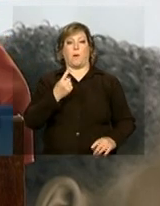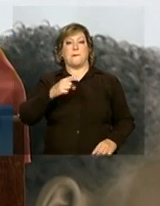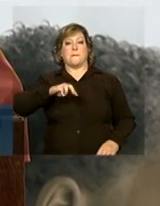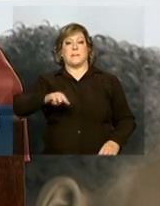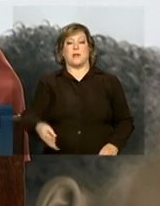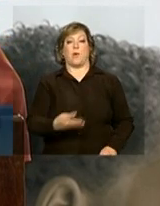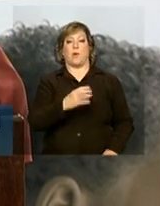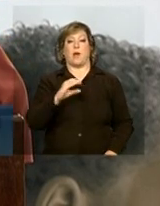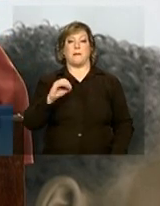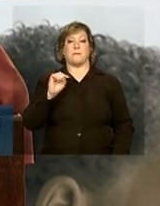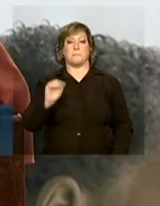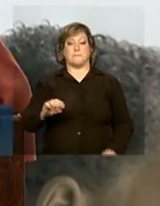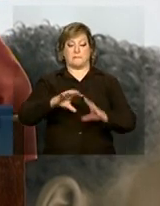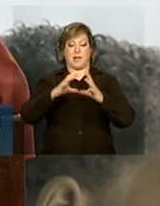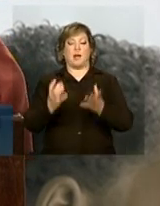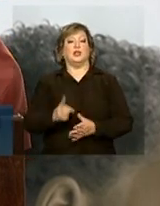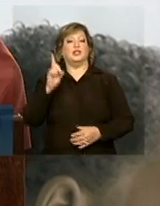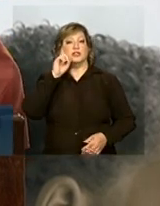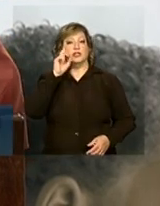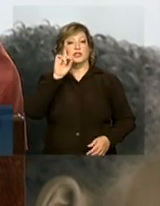mil barris dia, ou seja,